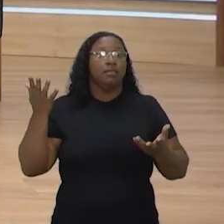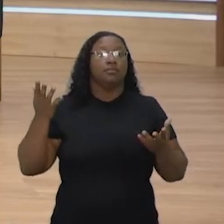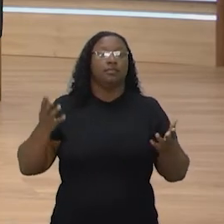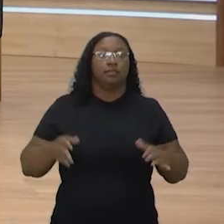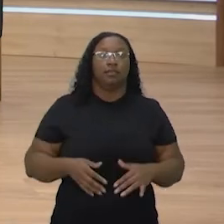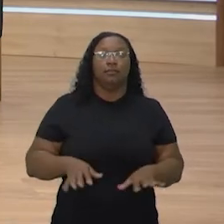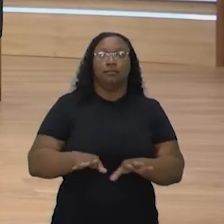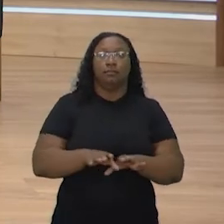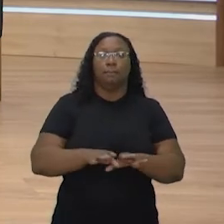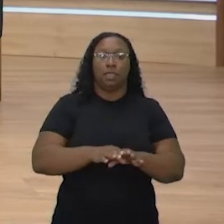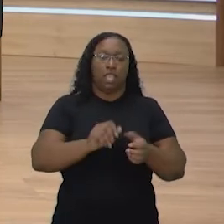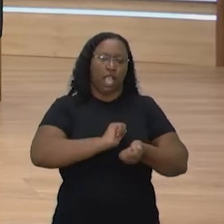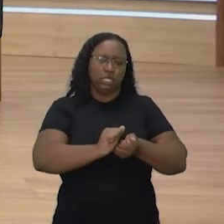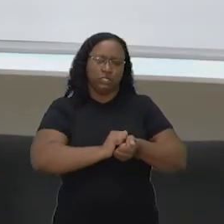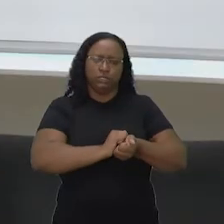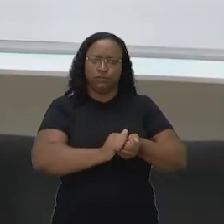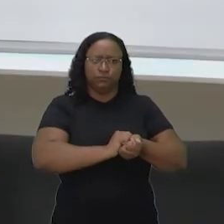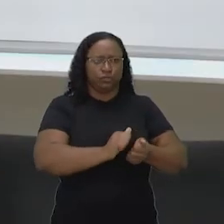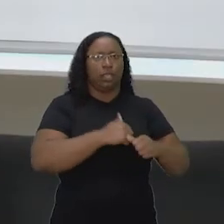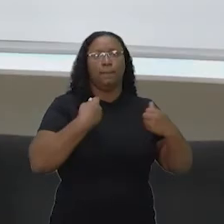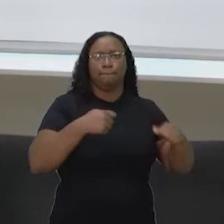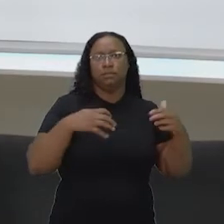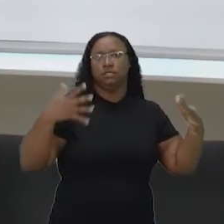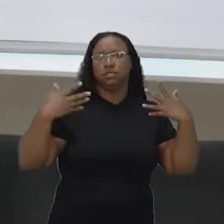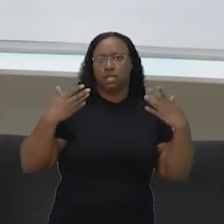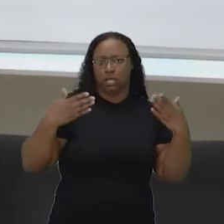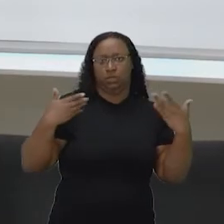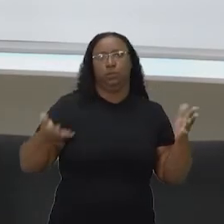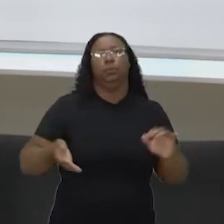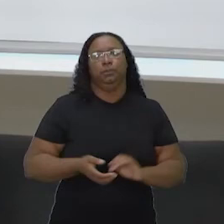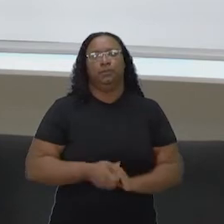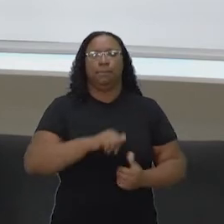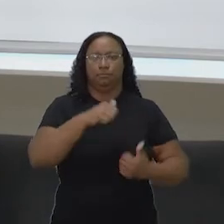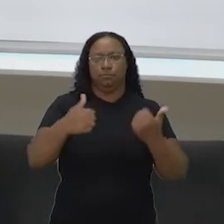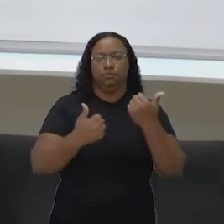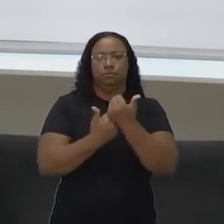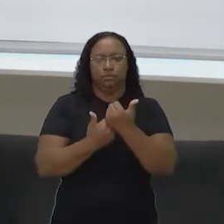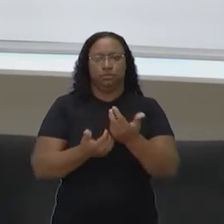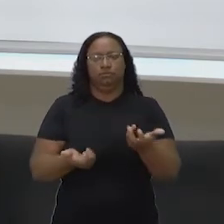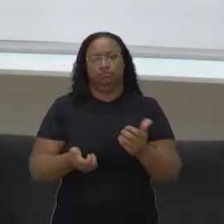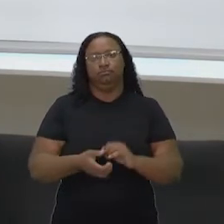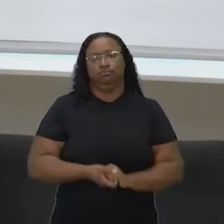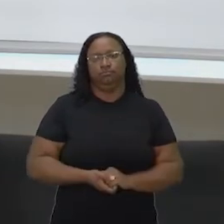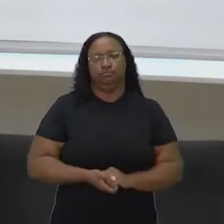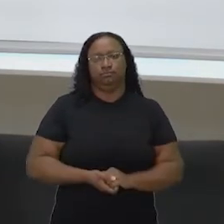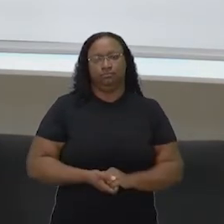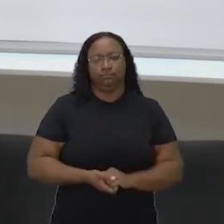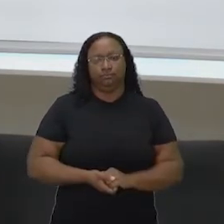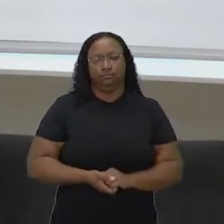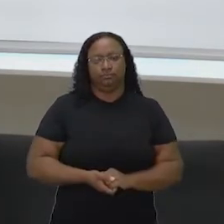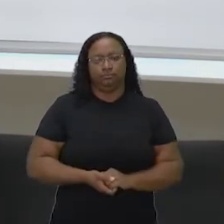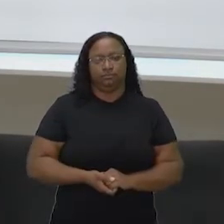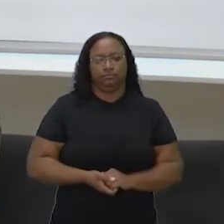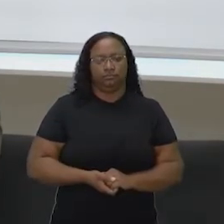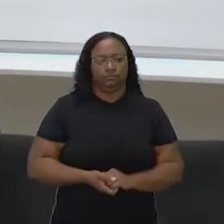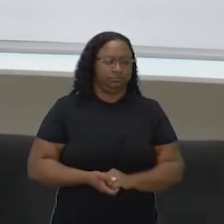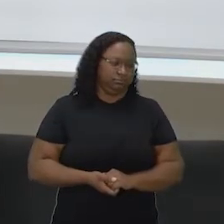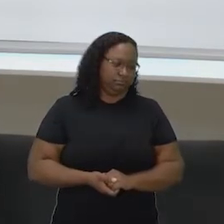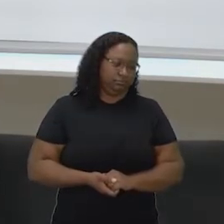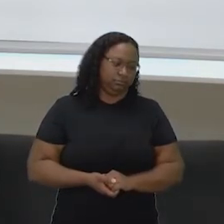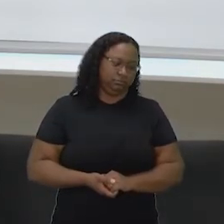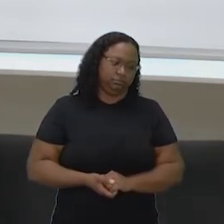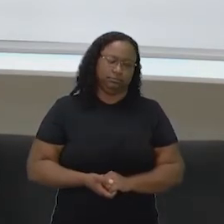precisam ter calor. Aí dá para substituir. Bom, continuando, aí tem mais um detalhamento sobre